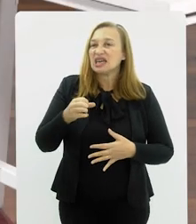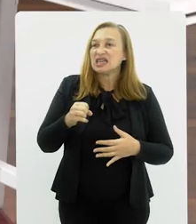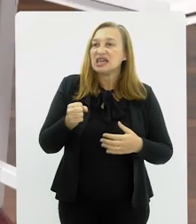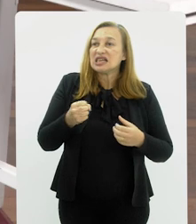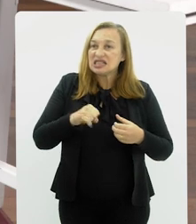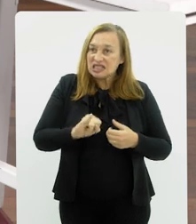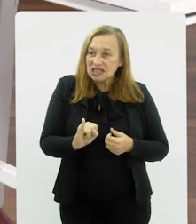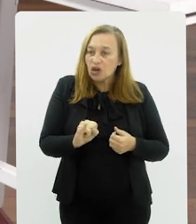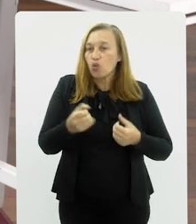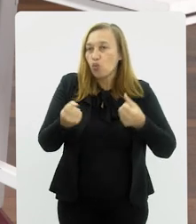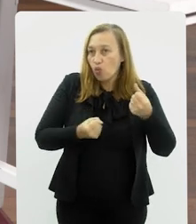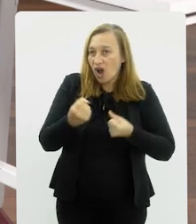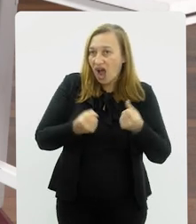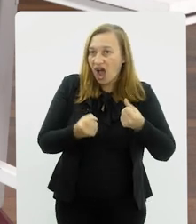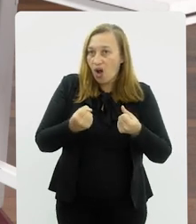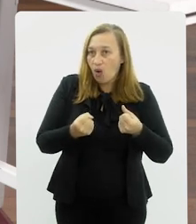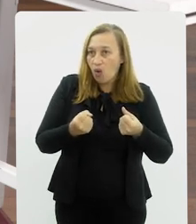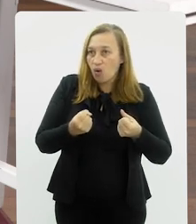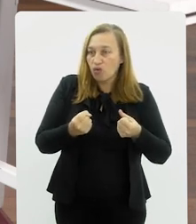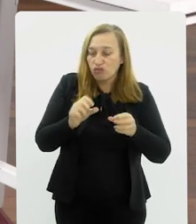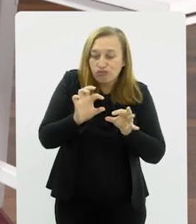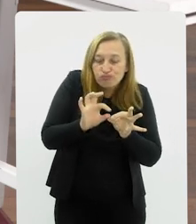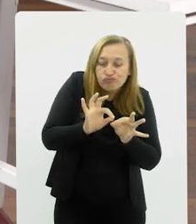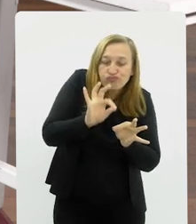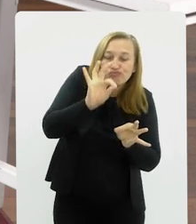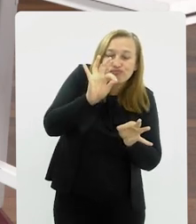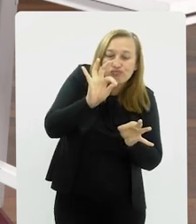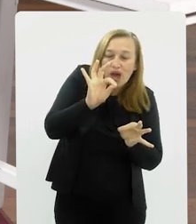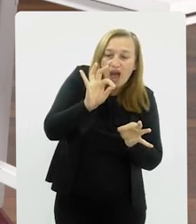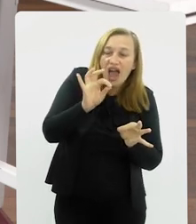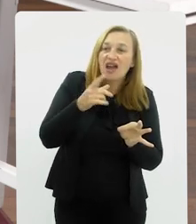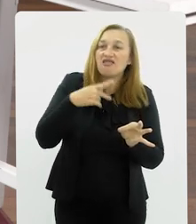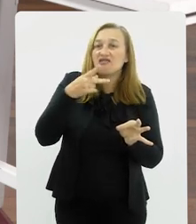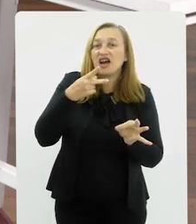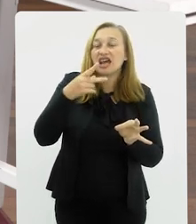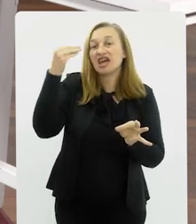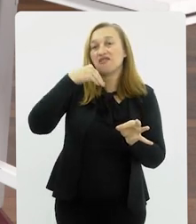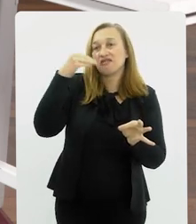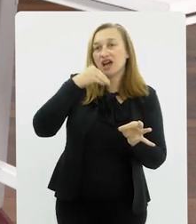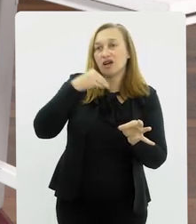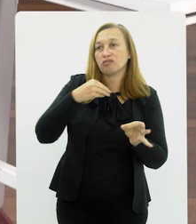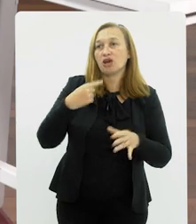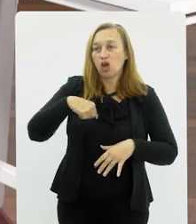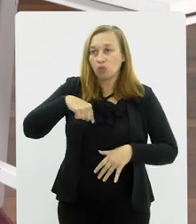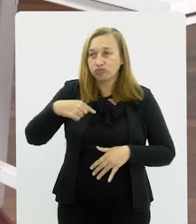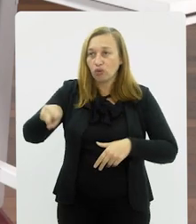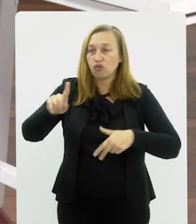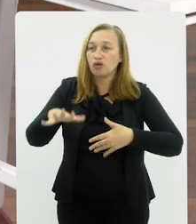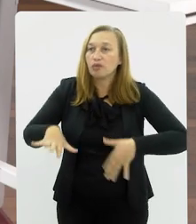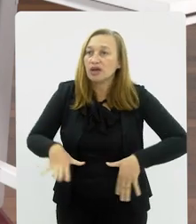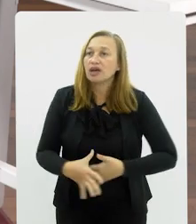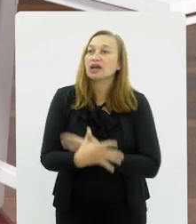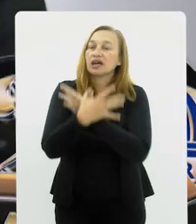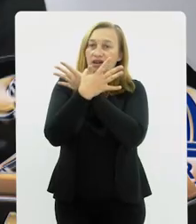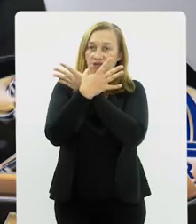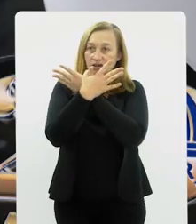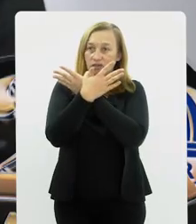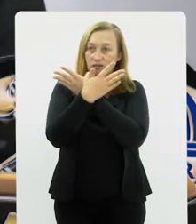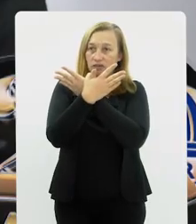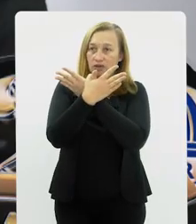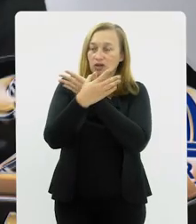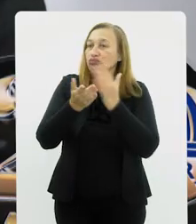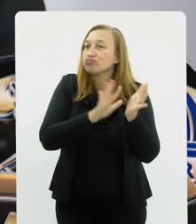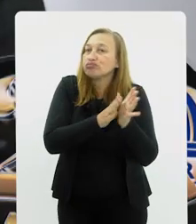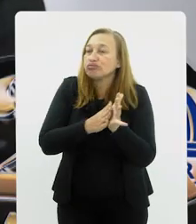fraco, né? Então você não pode ousar, né? Sem impacto. Você quer fazer um trabalho diferenciado. Quando o Paulo Barros foi para Gaviões, ele colocou uma